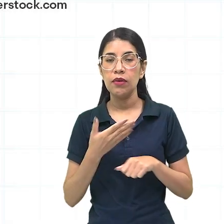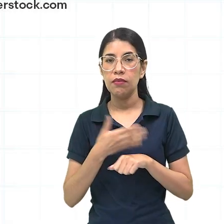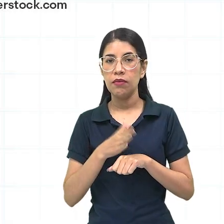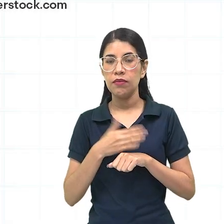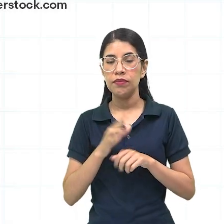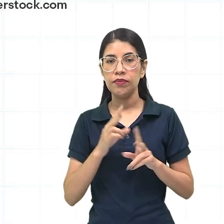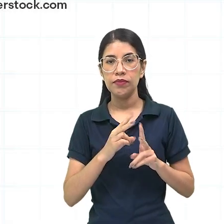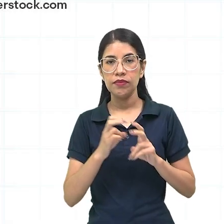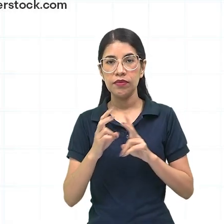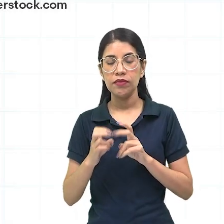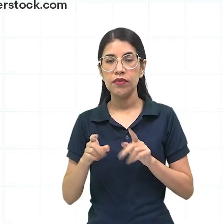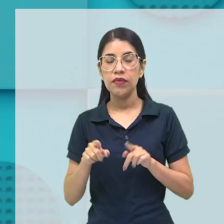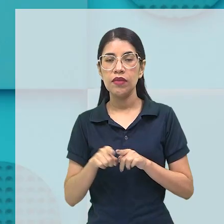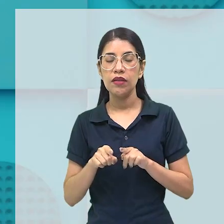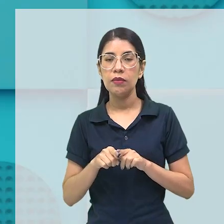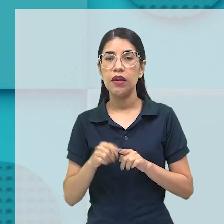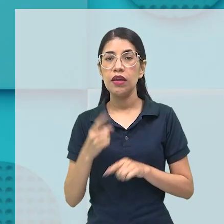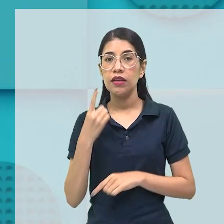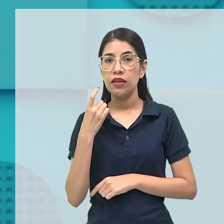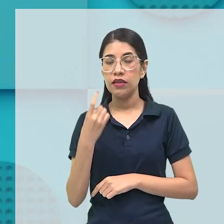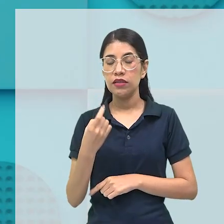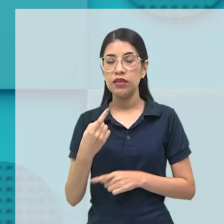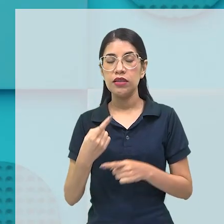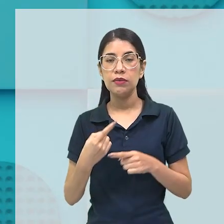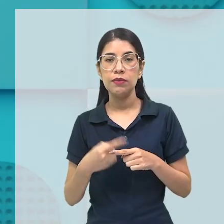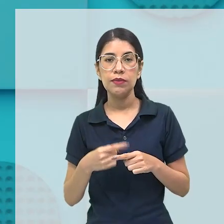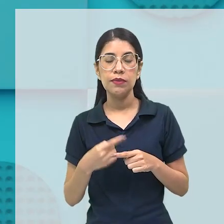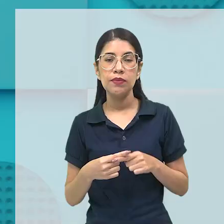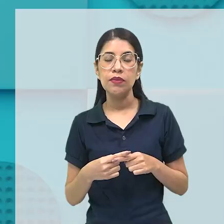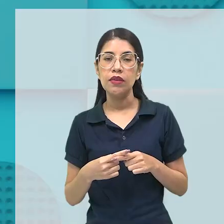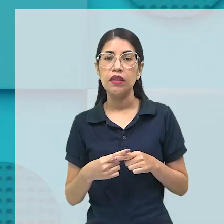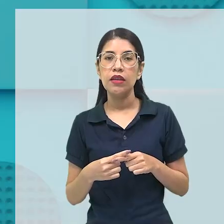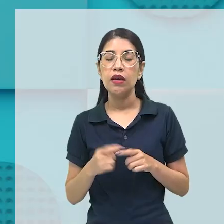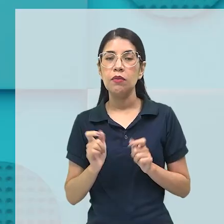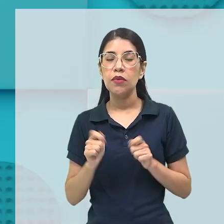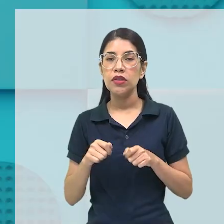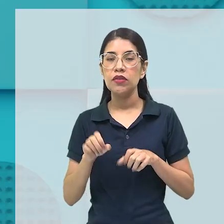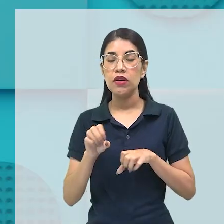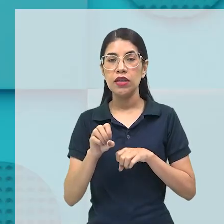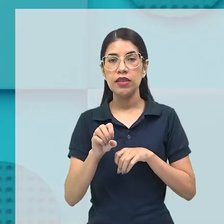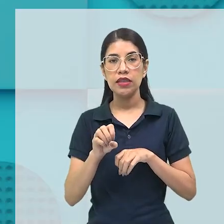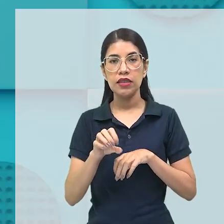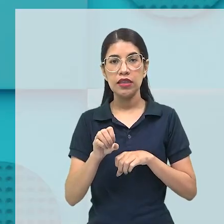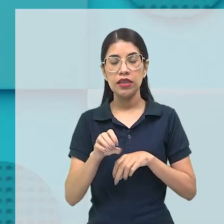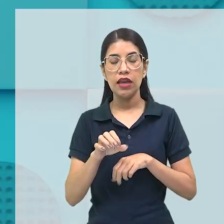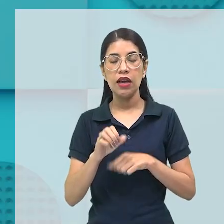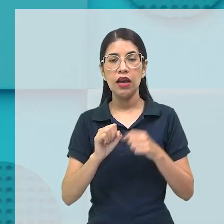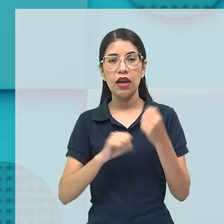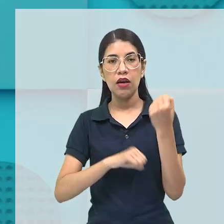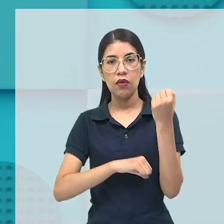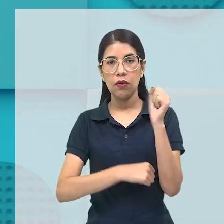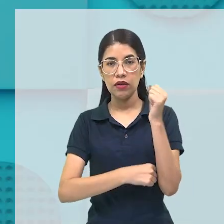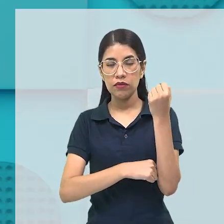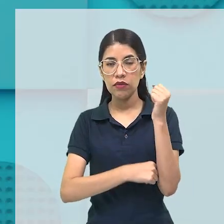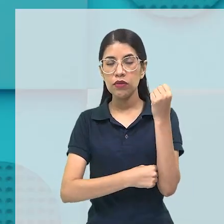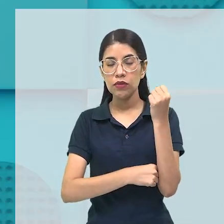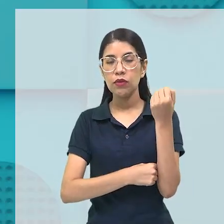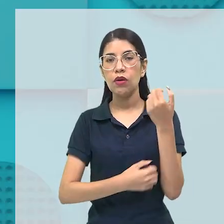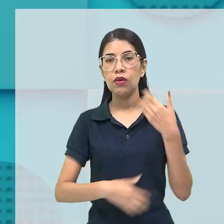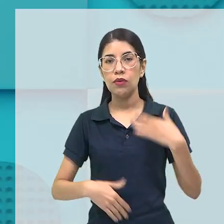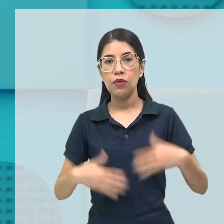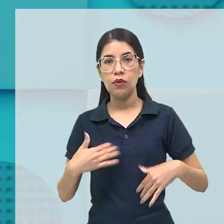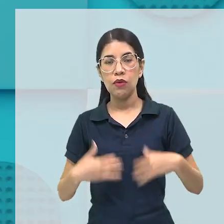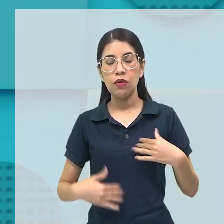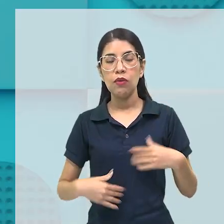das lutas, elas são muito interessantes, porque elas tanto vão ensinar na parte motora, né, de você ter